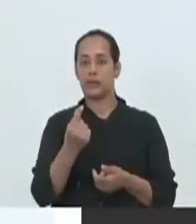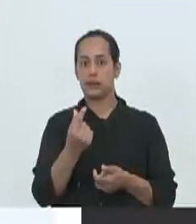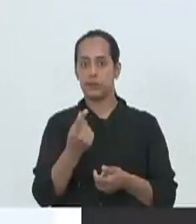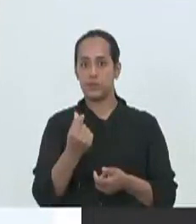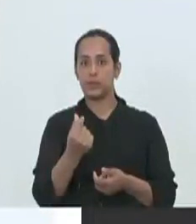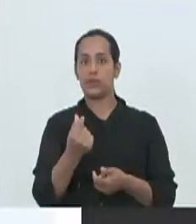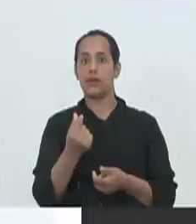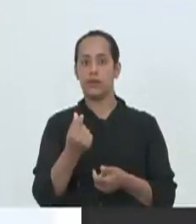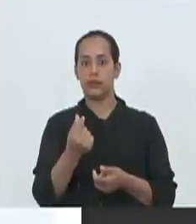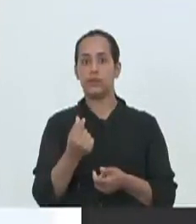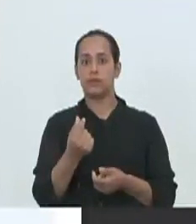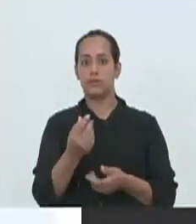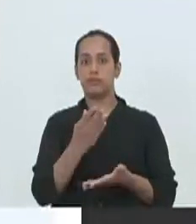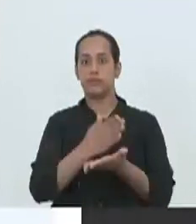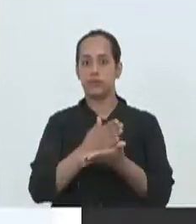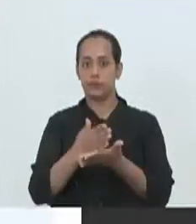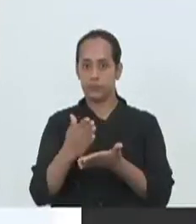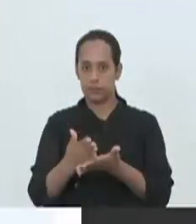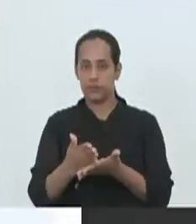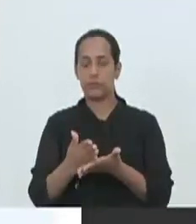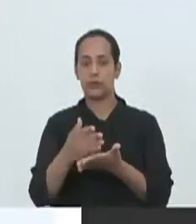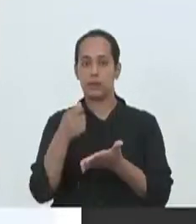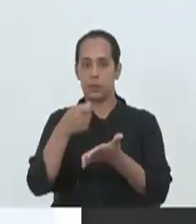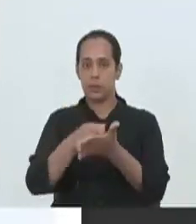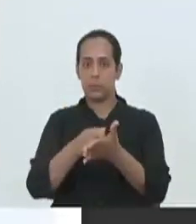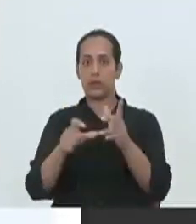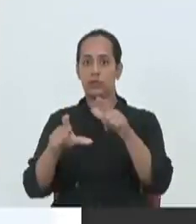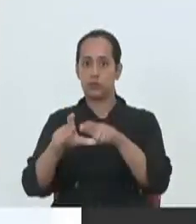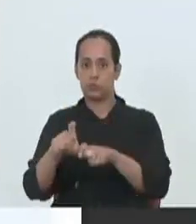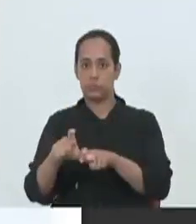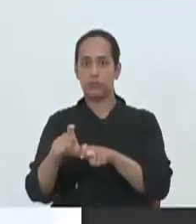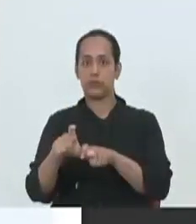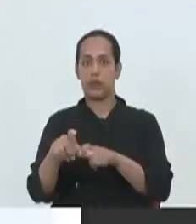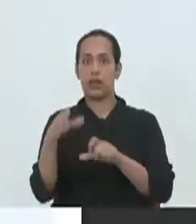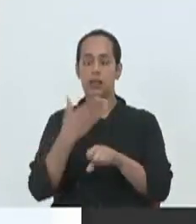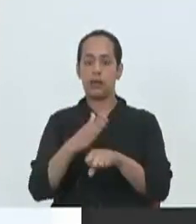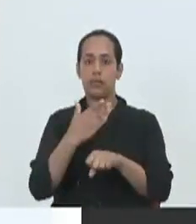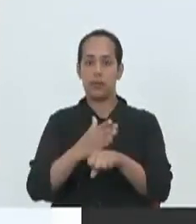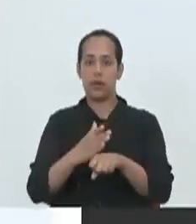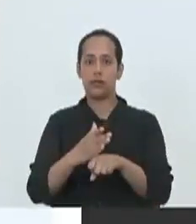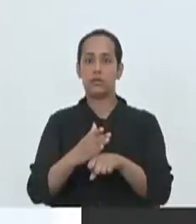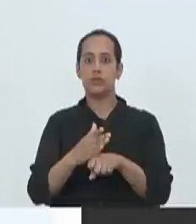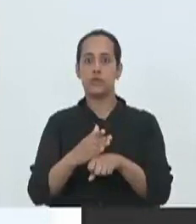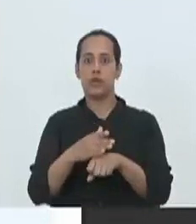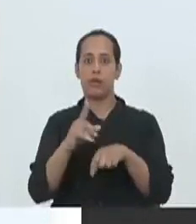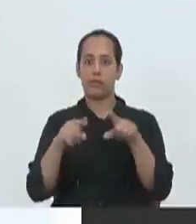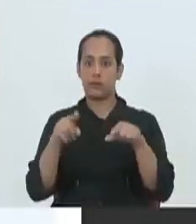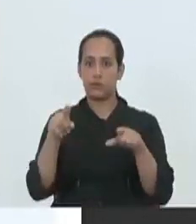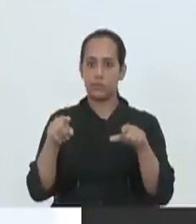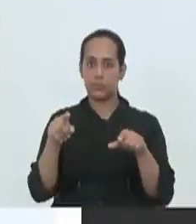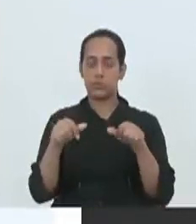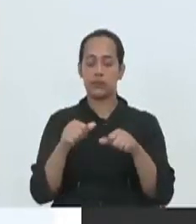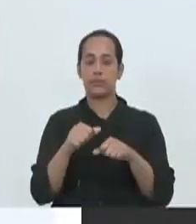pagamento da dívida na prática ele mede pra gente a variação do endividamento do município a gente vê que a dívida